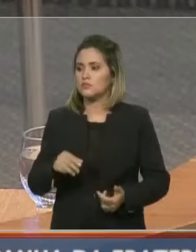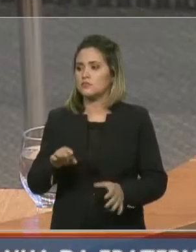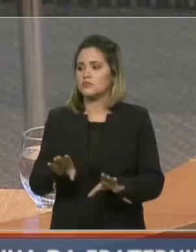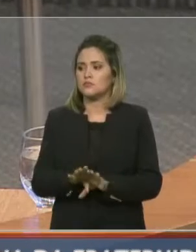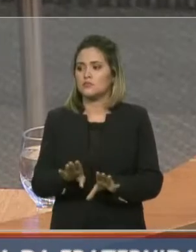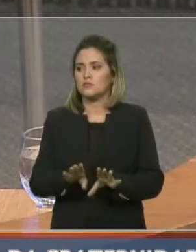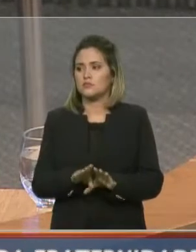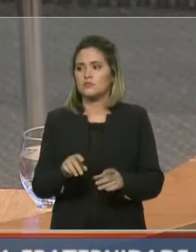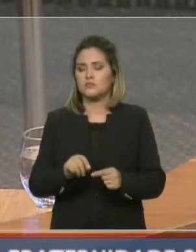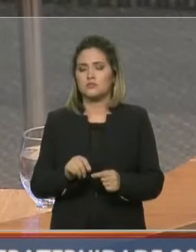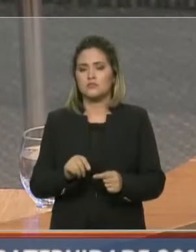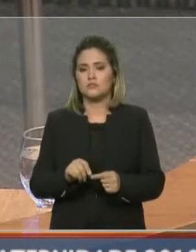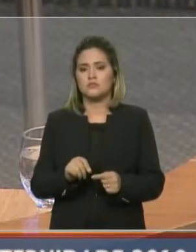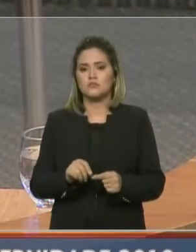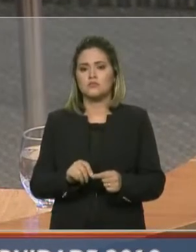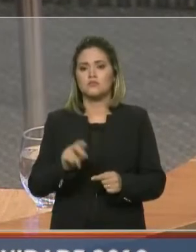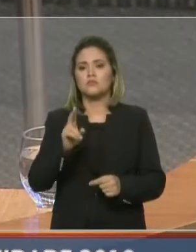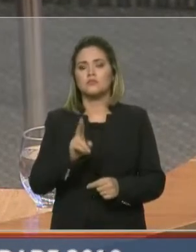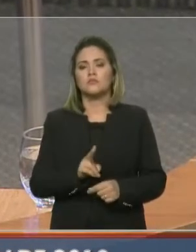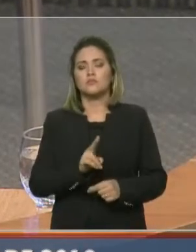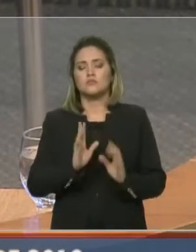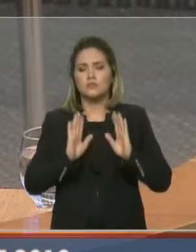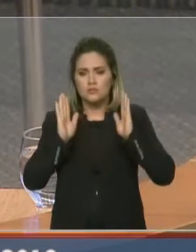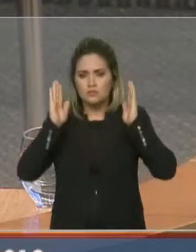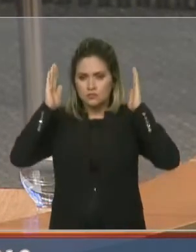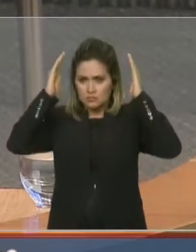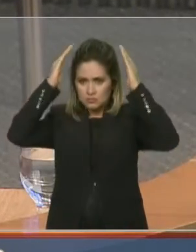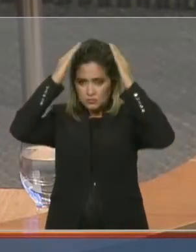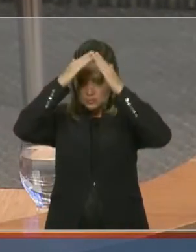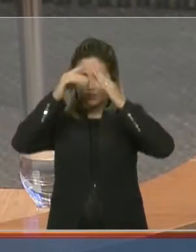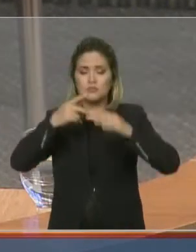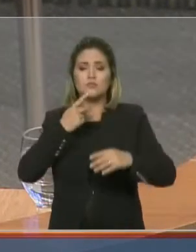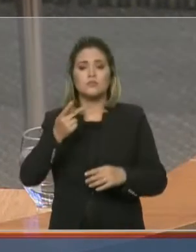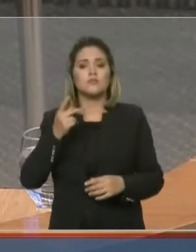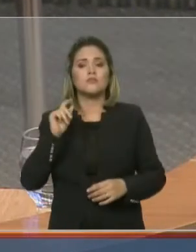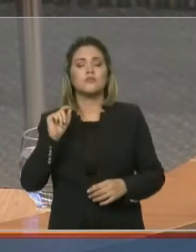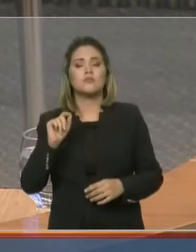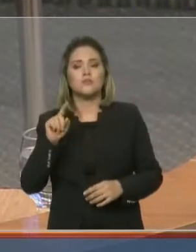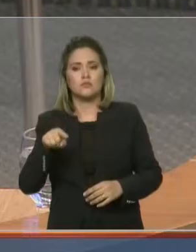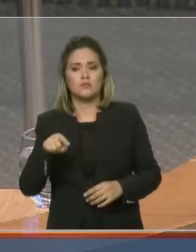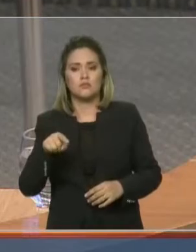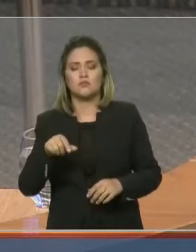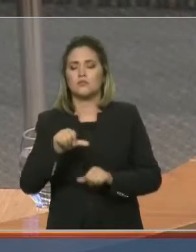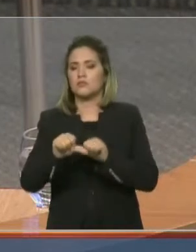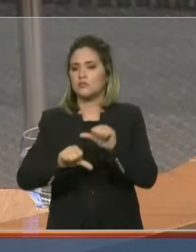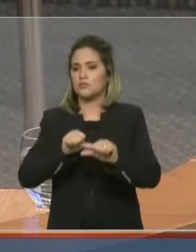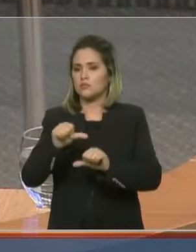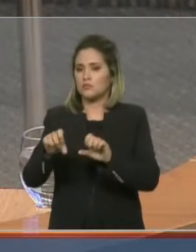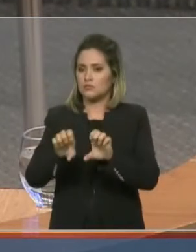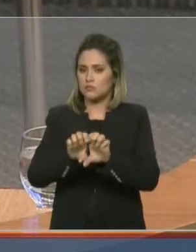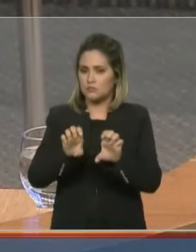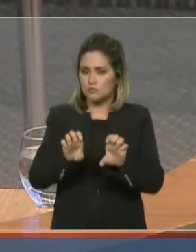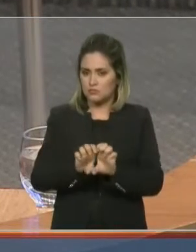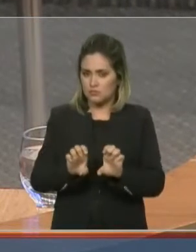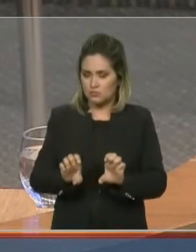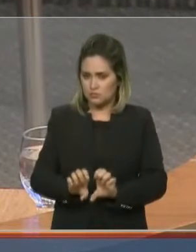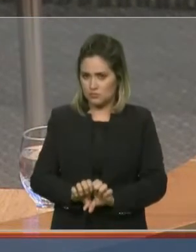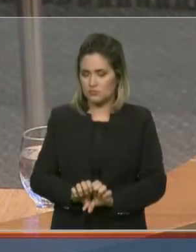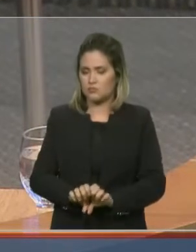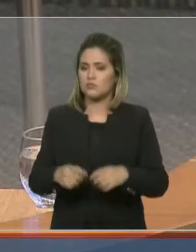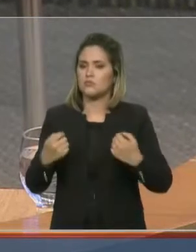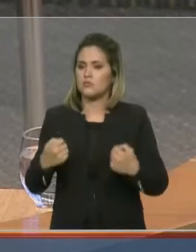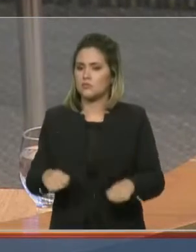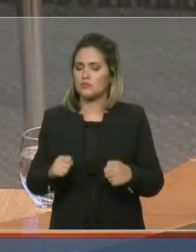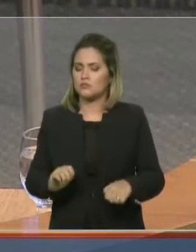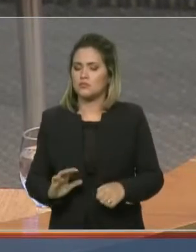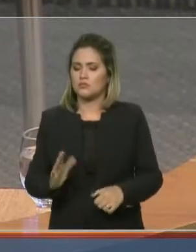Papa vai chamar de mudança de estruturas, ou seja, é necessário que aconteça coisas novas e a Igreja estava